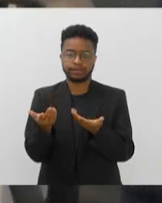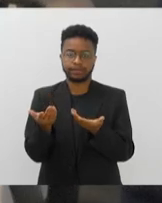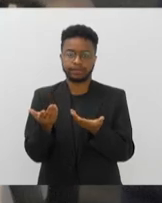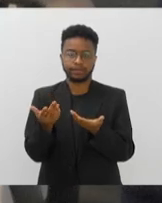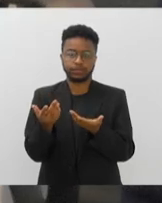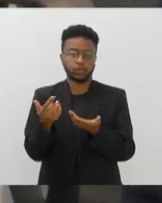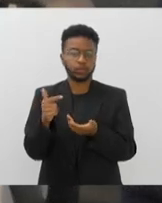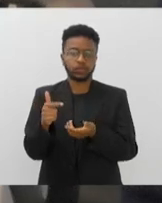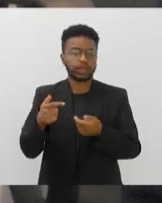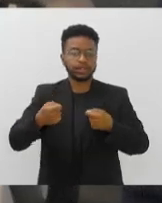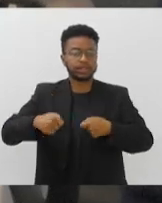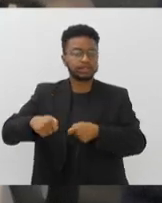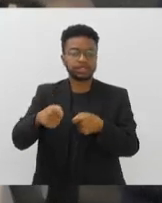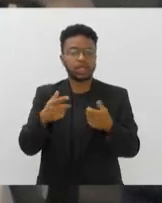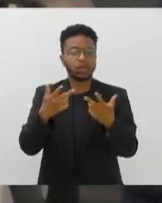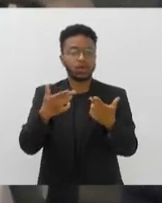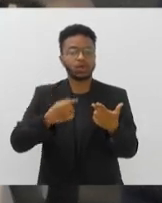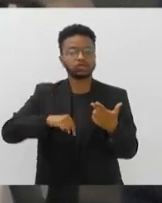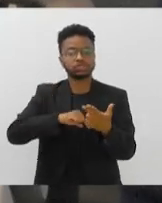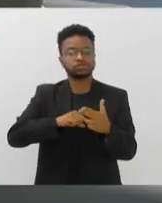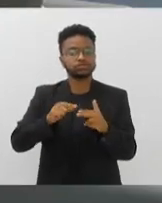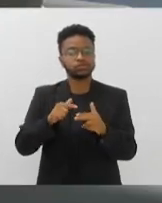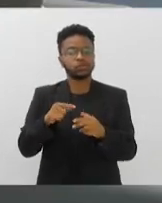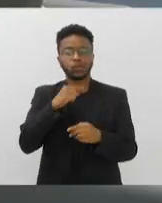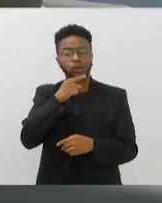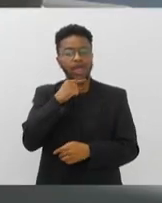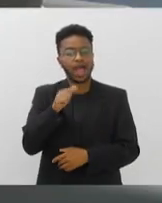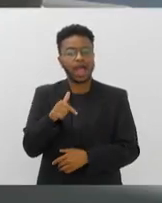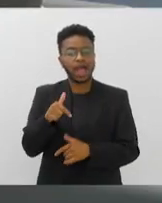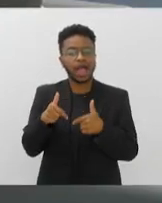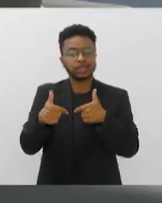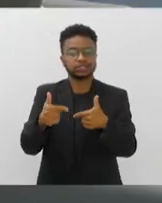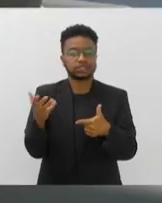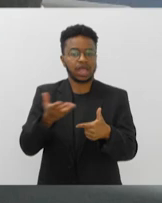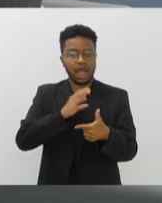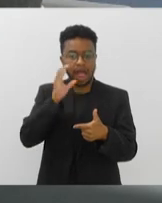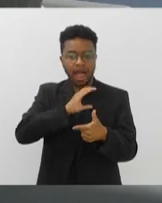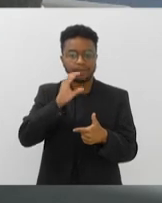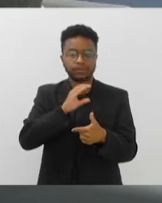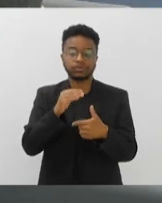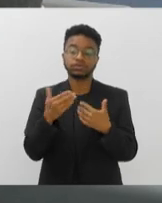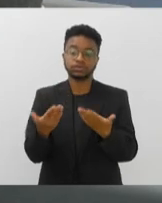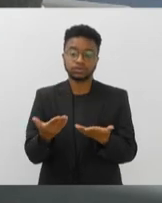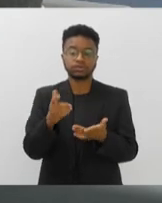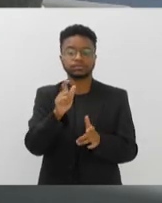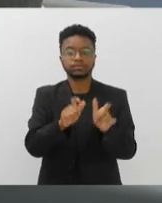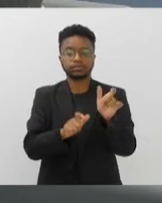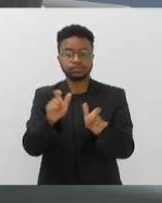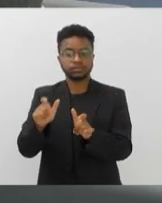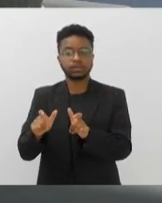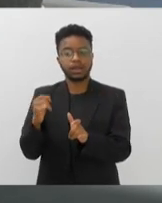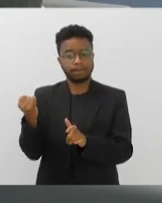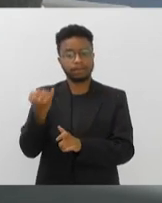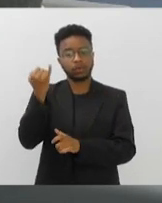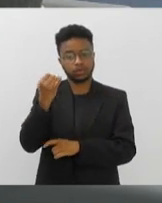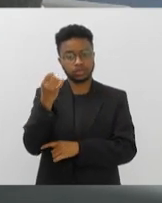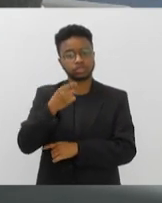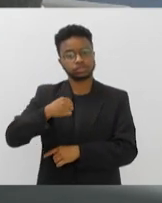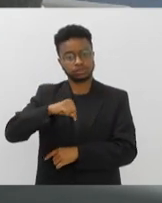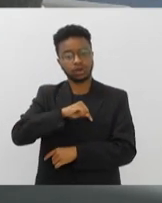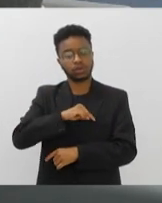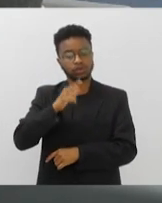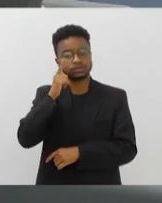necessidade que nós temos de agir rápido né então esses eh sujeitos são muito importantes pra gente